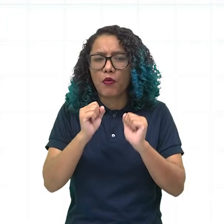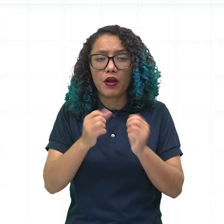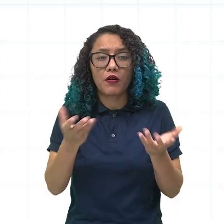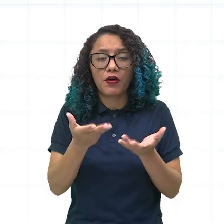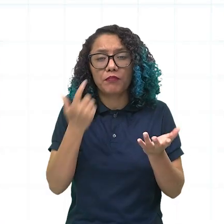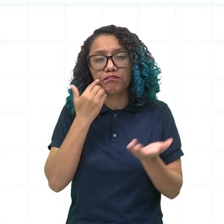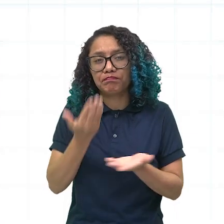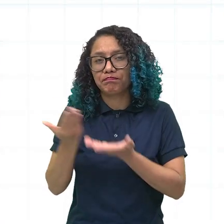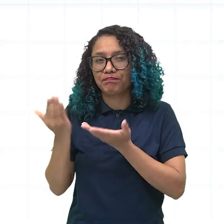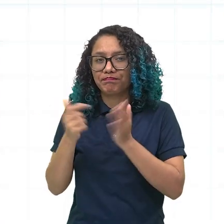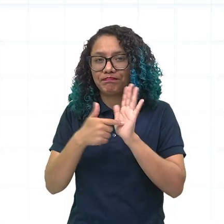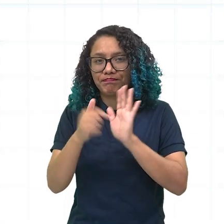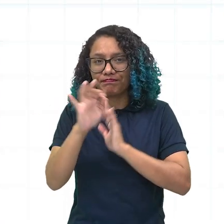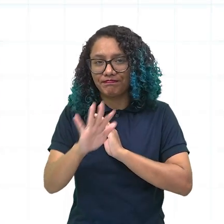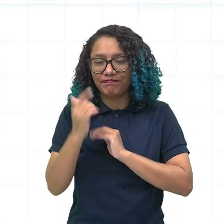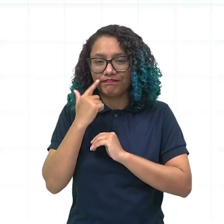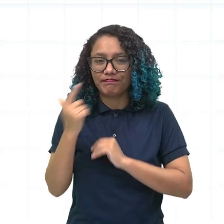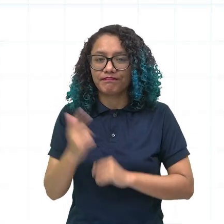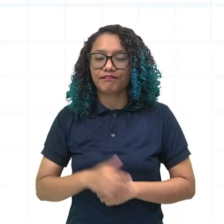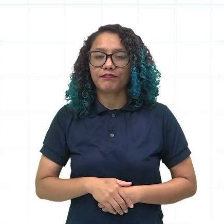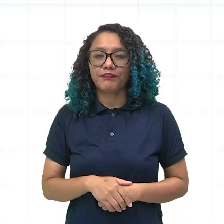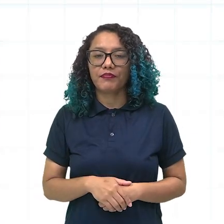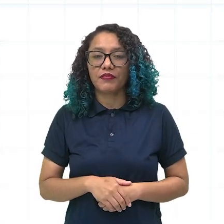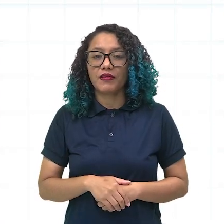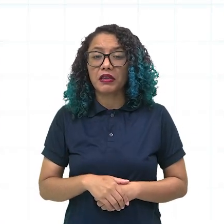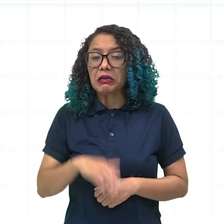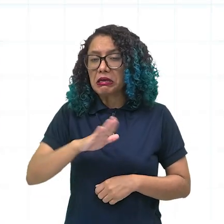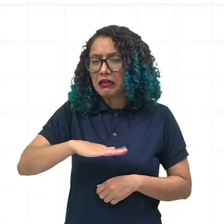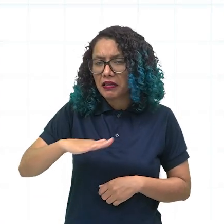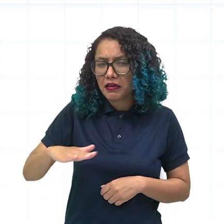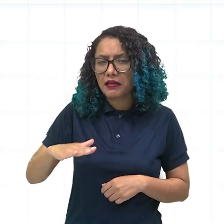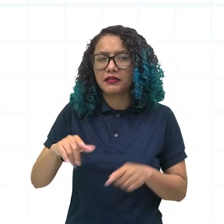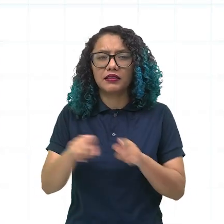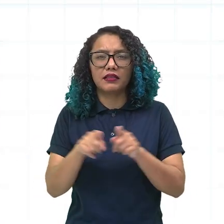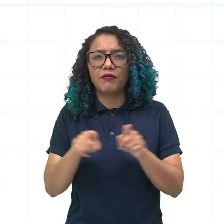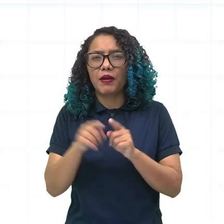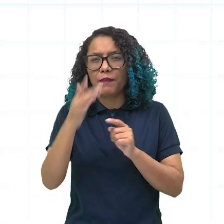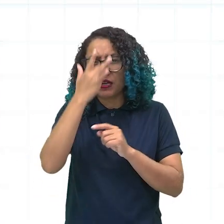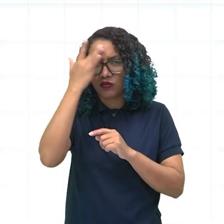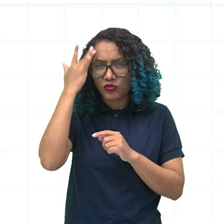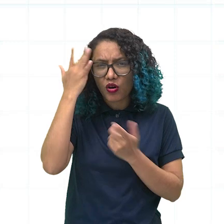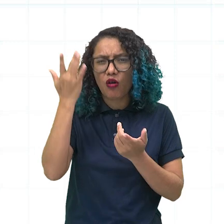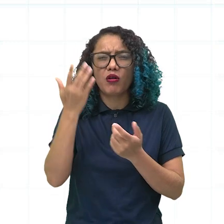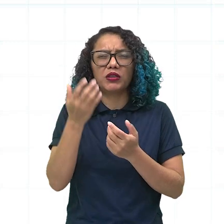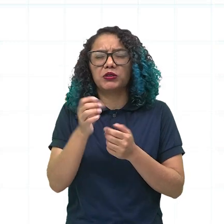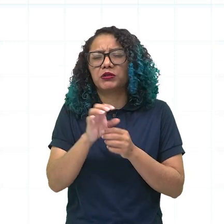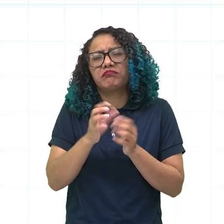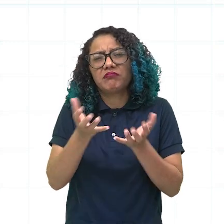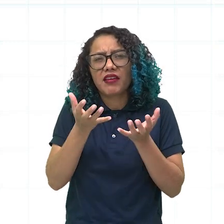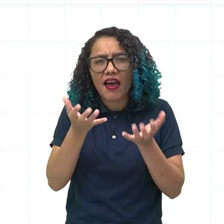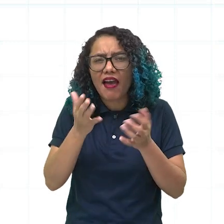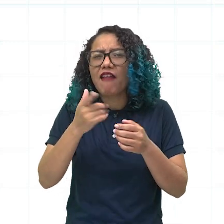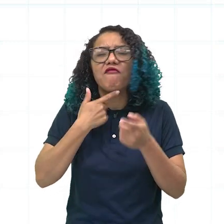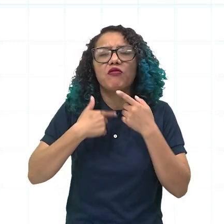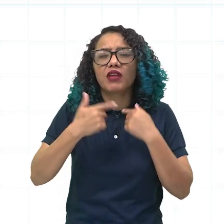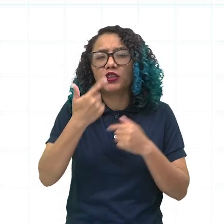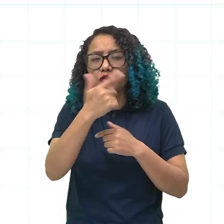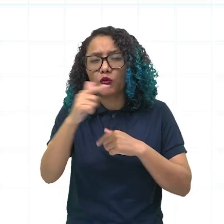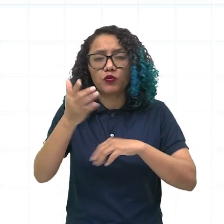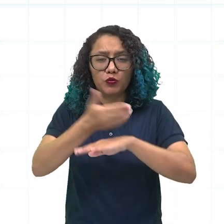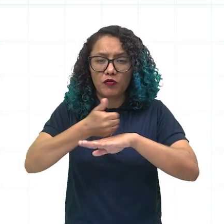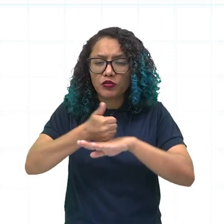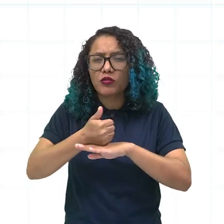imagem que preparei para vocês. Desde crianças, dançarinos amadores, profissionais e até mesmo idosos